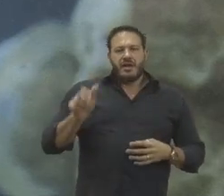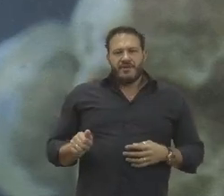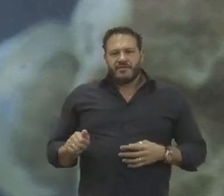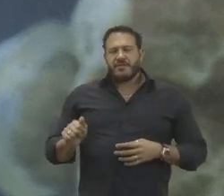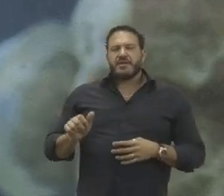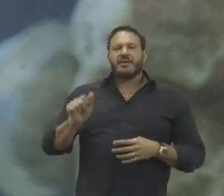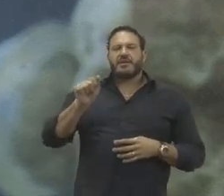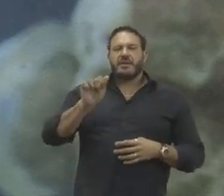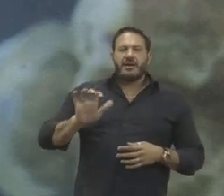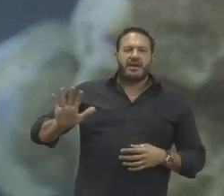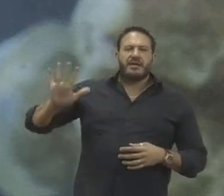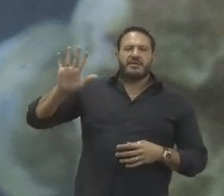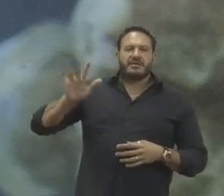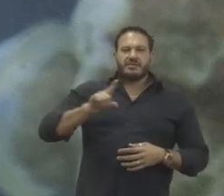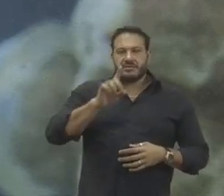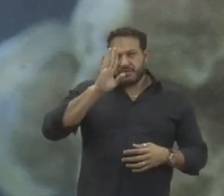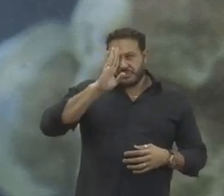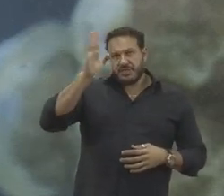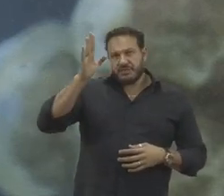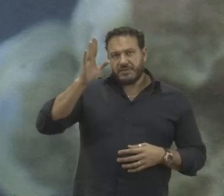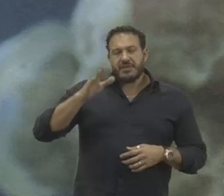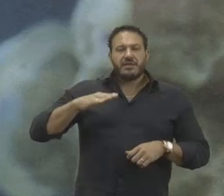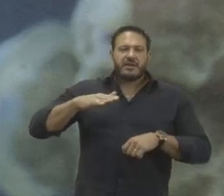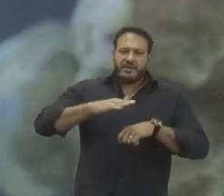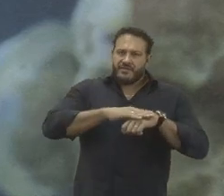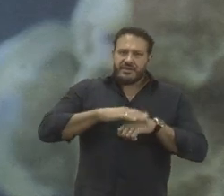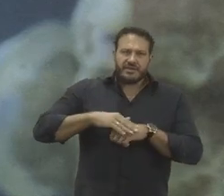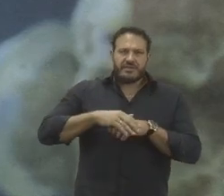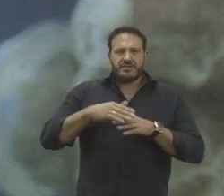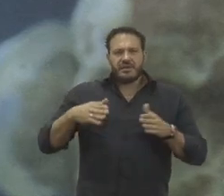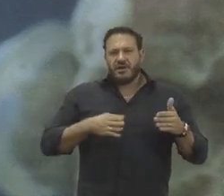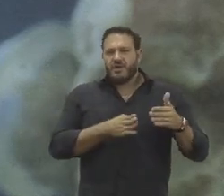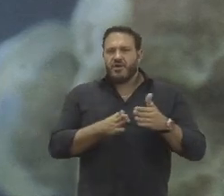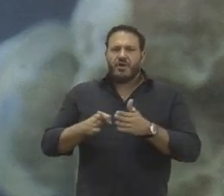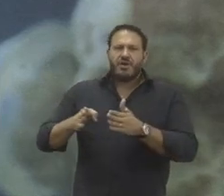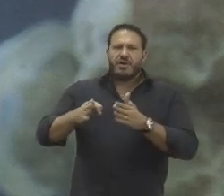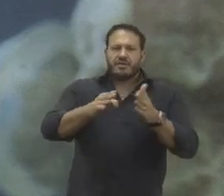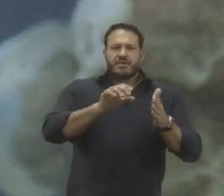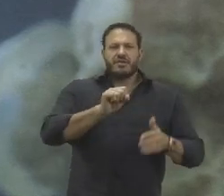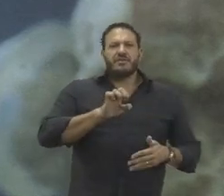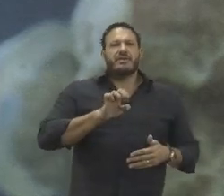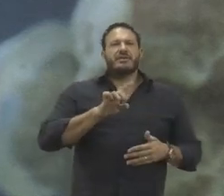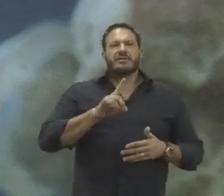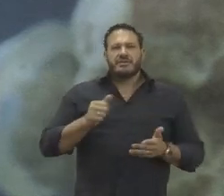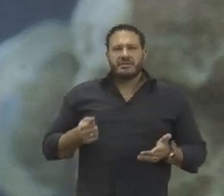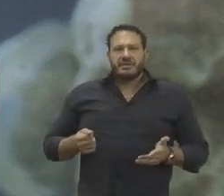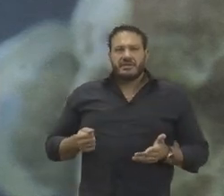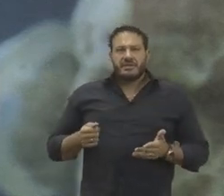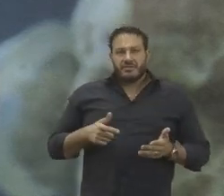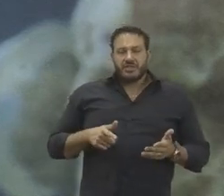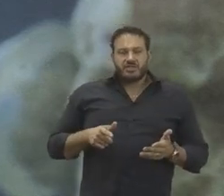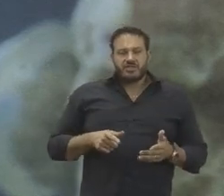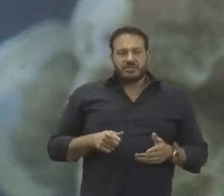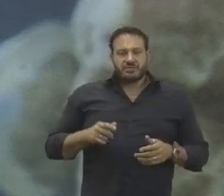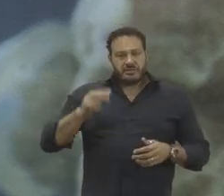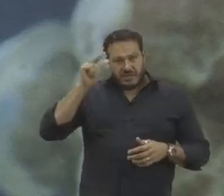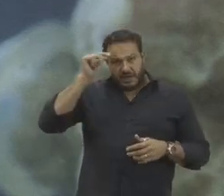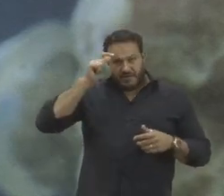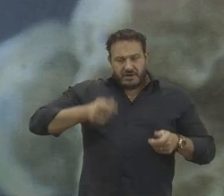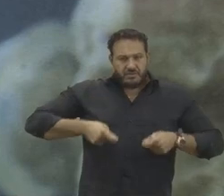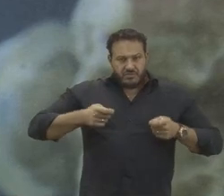é uma das as especialidades dele era fazer o a rota da seda imagina a a montado em cavalos